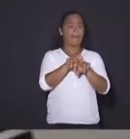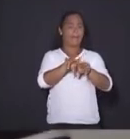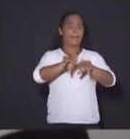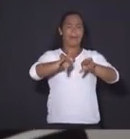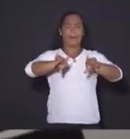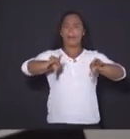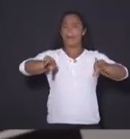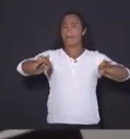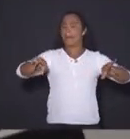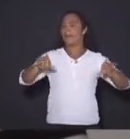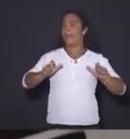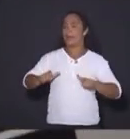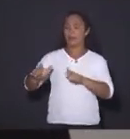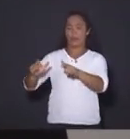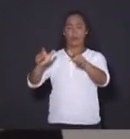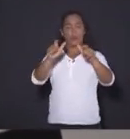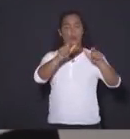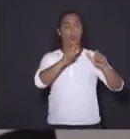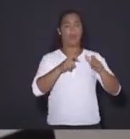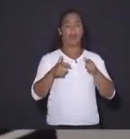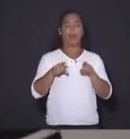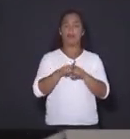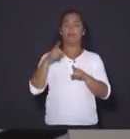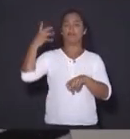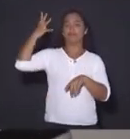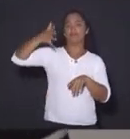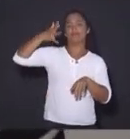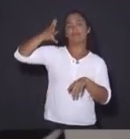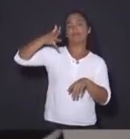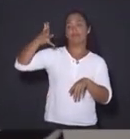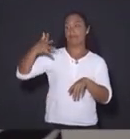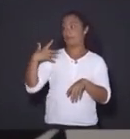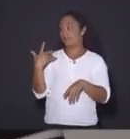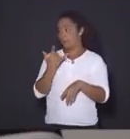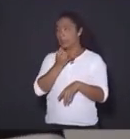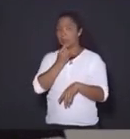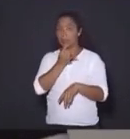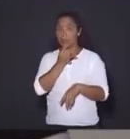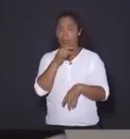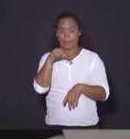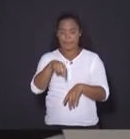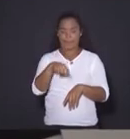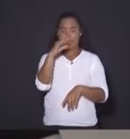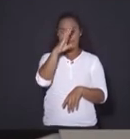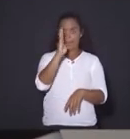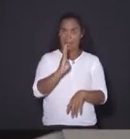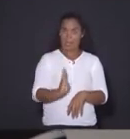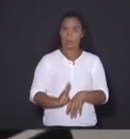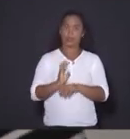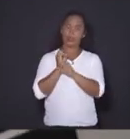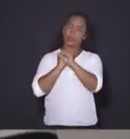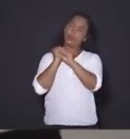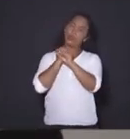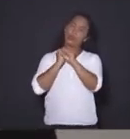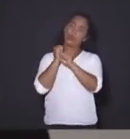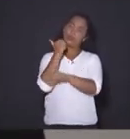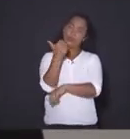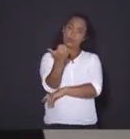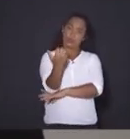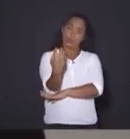espaços e fóruns e quando nós por exemplo no brasil nesses últimos 13 anos quando nós